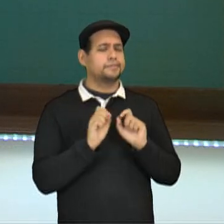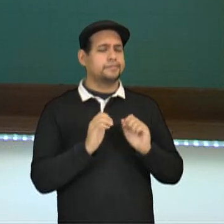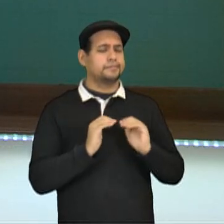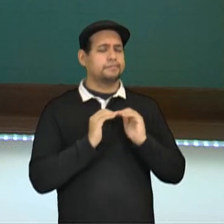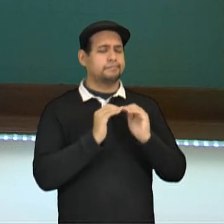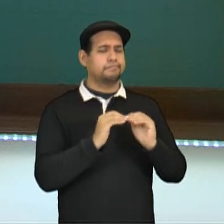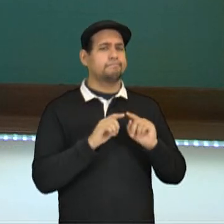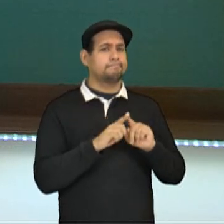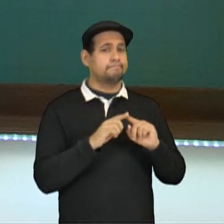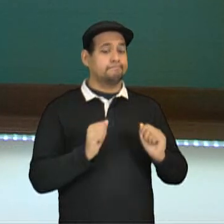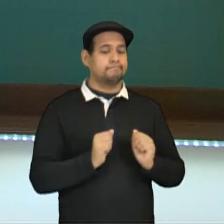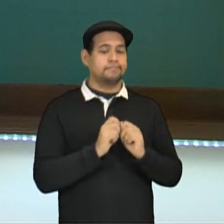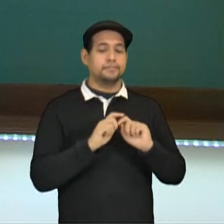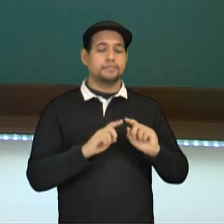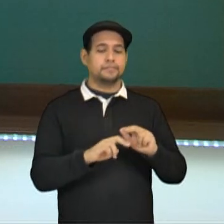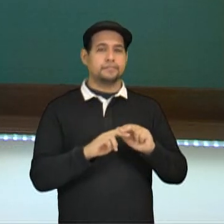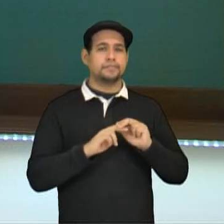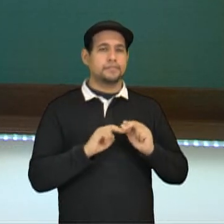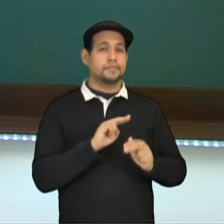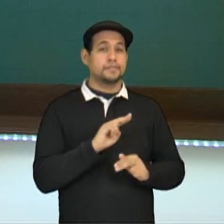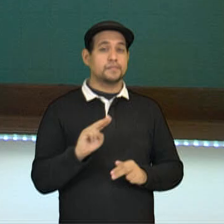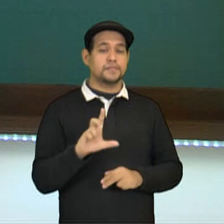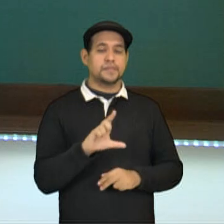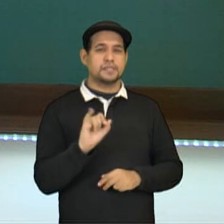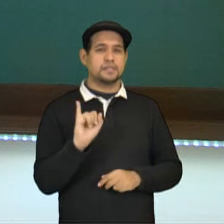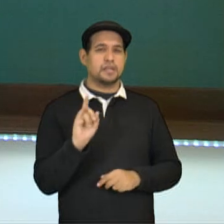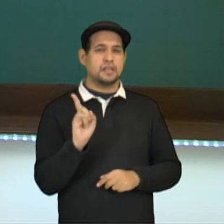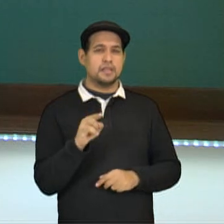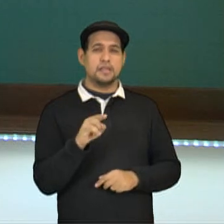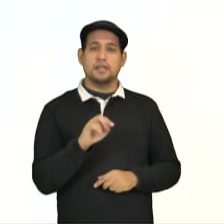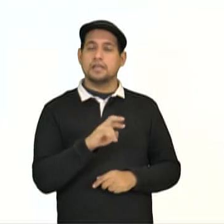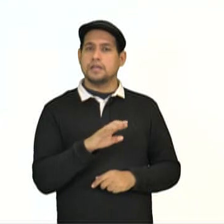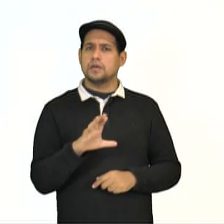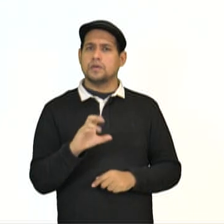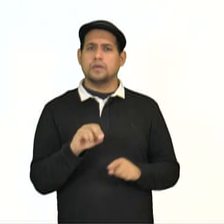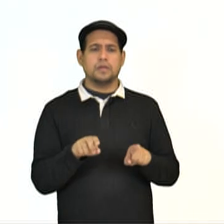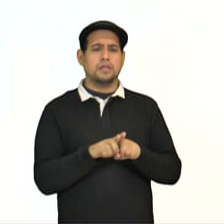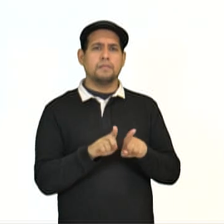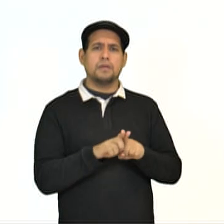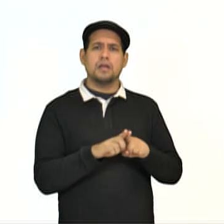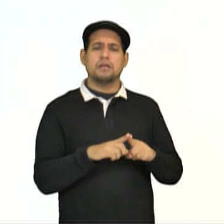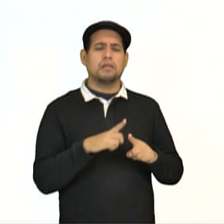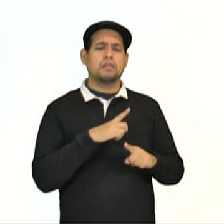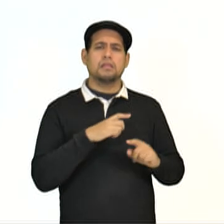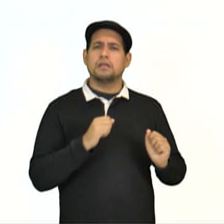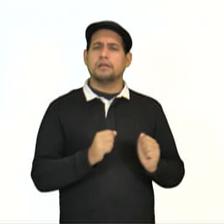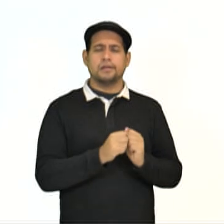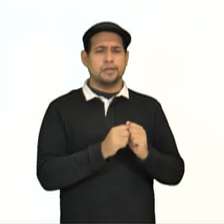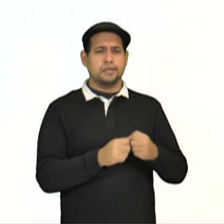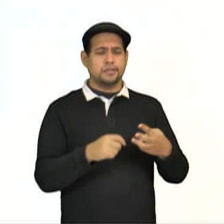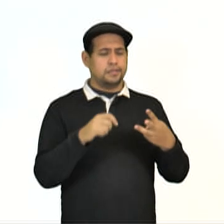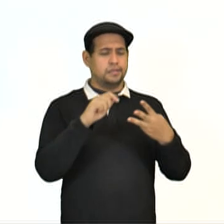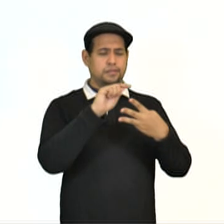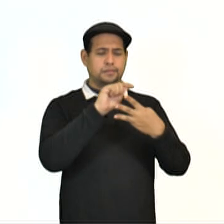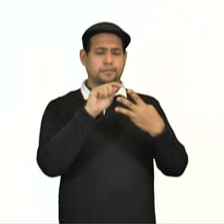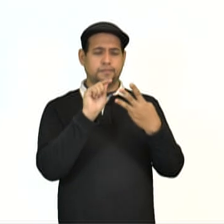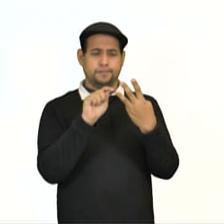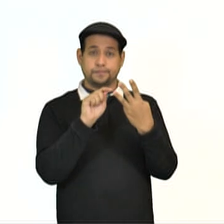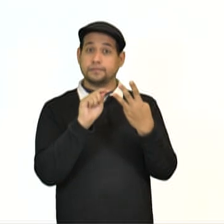por esse instrumento, por isso que se chama lírico. A literatura apresenta os três seguintes